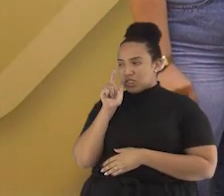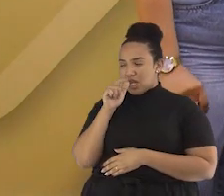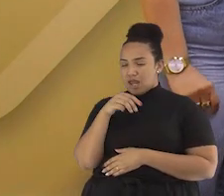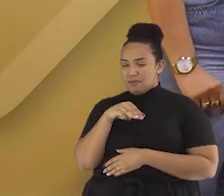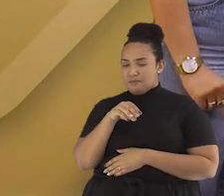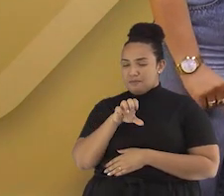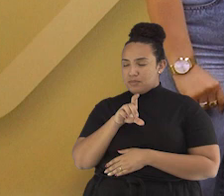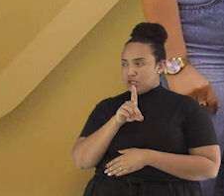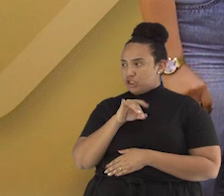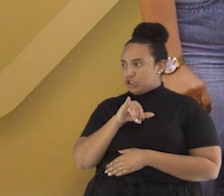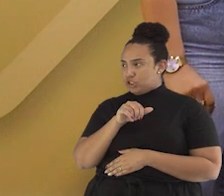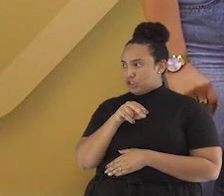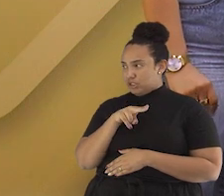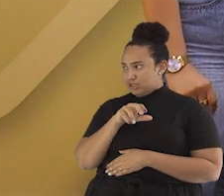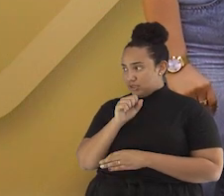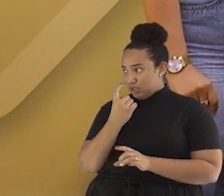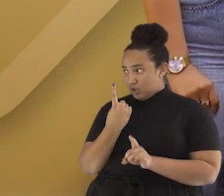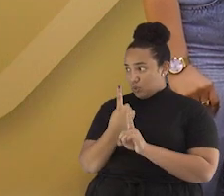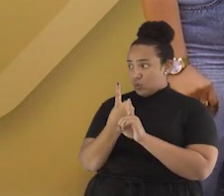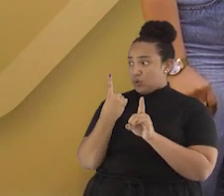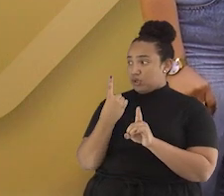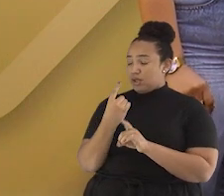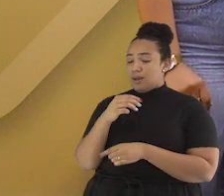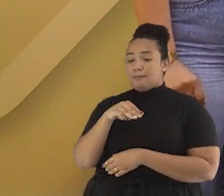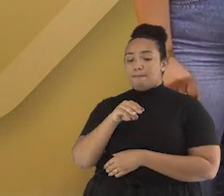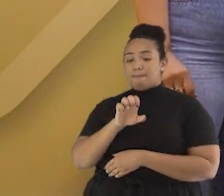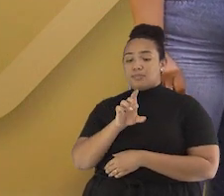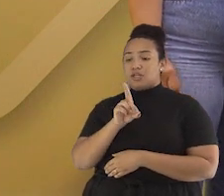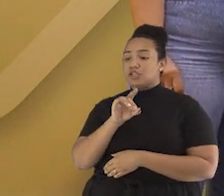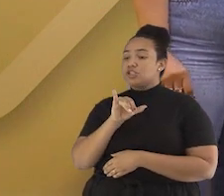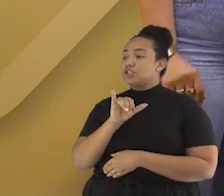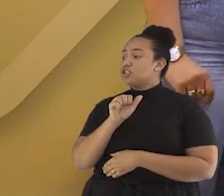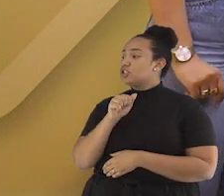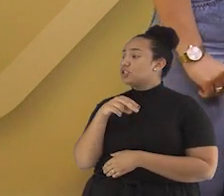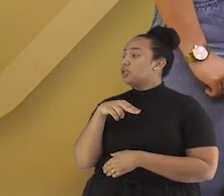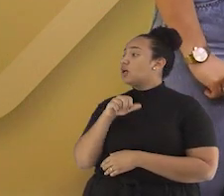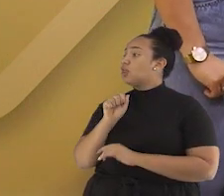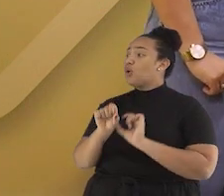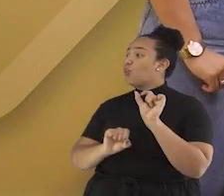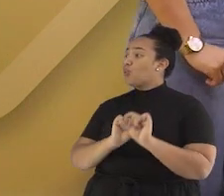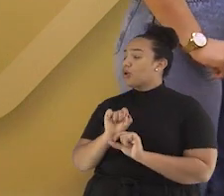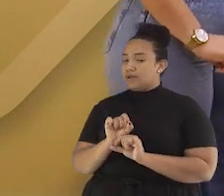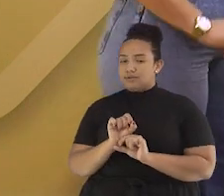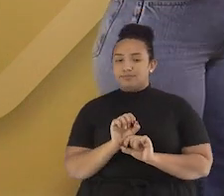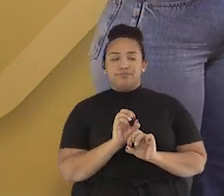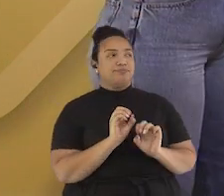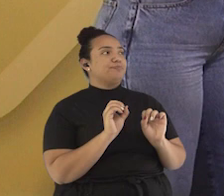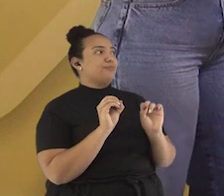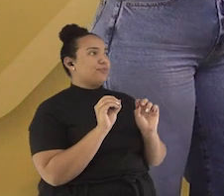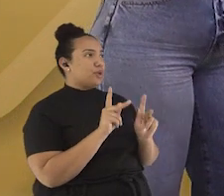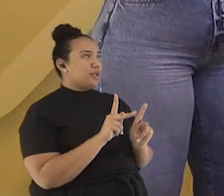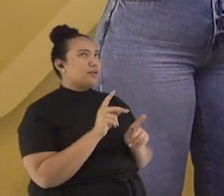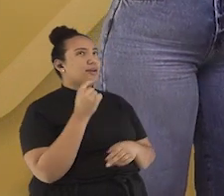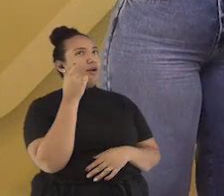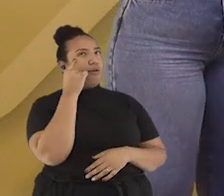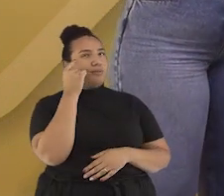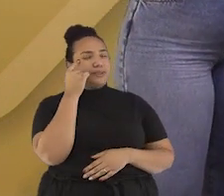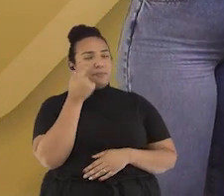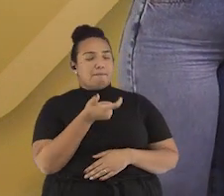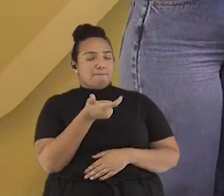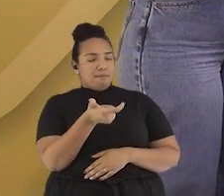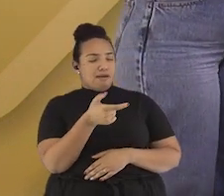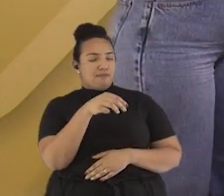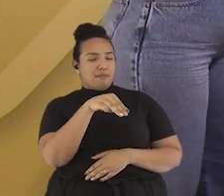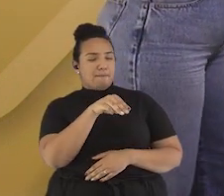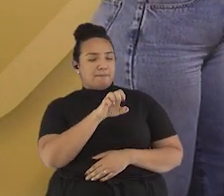que você consegue encontrar a mediana dessa sequência? O que você entende por mediana? Então vamos lá, de novo. O